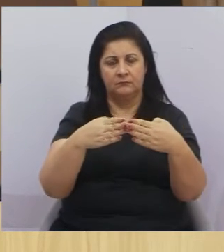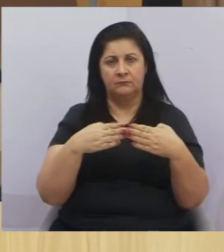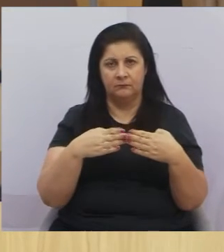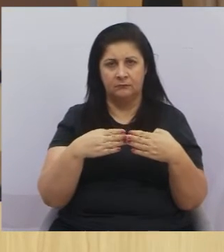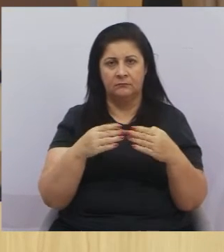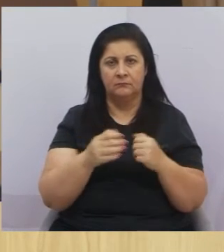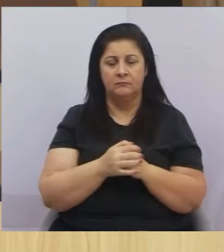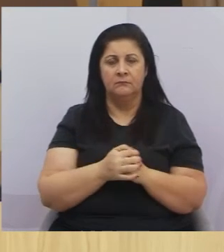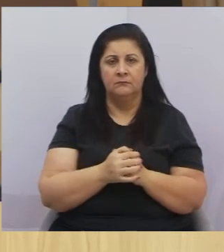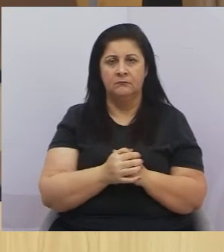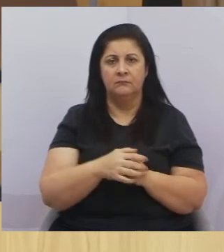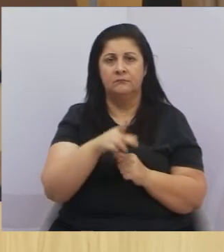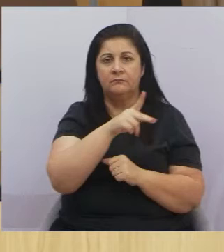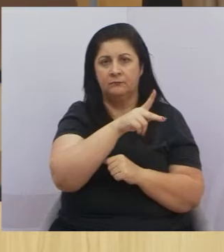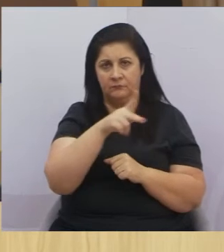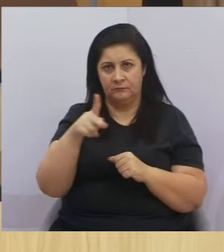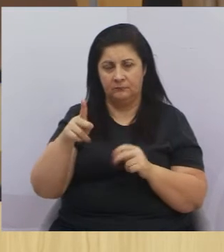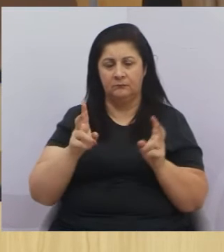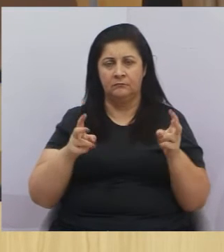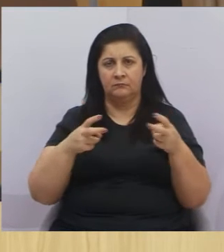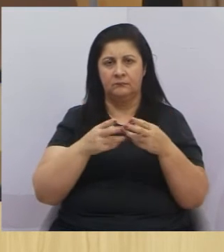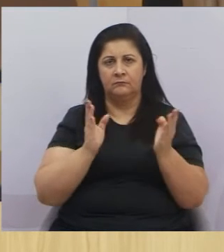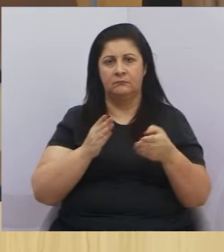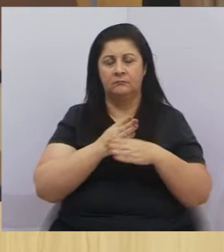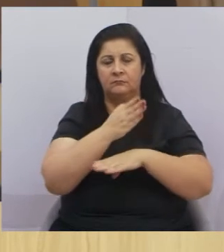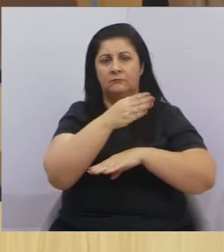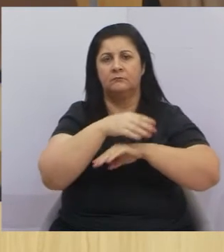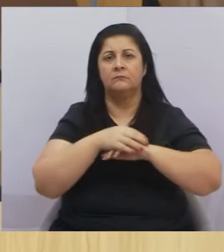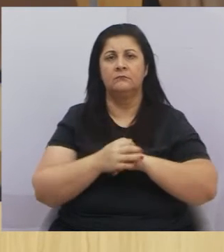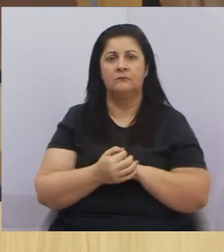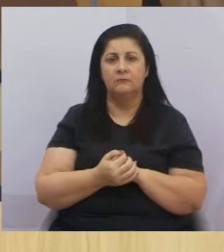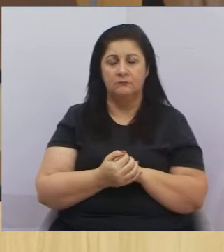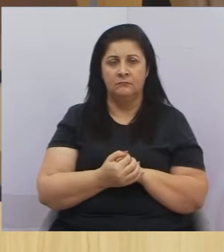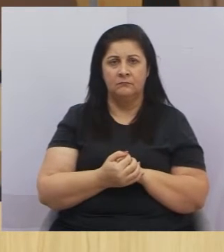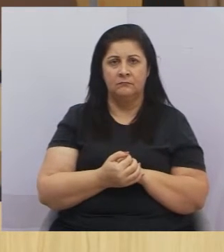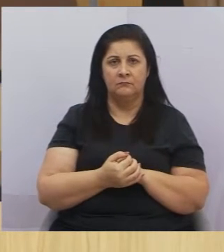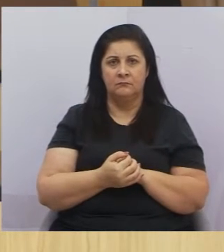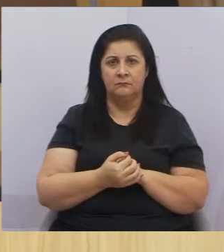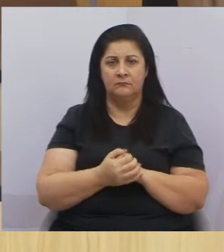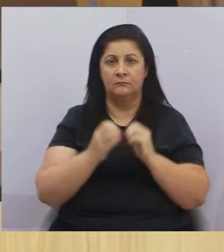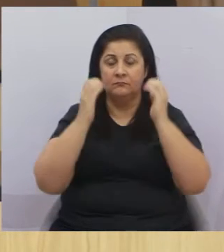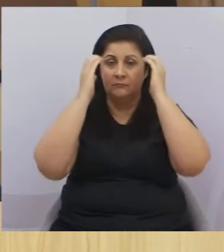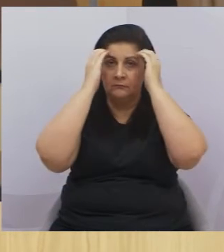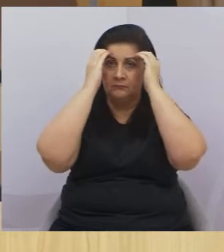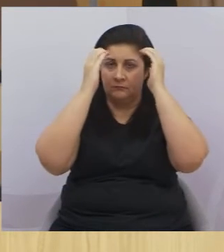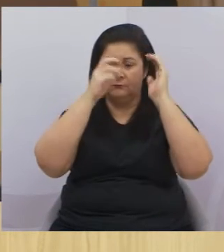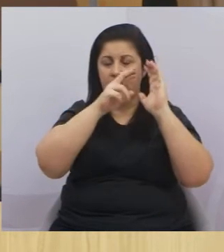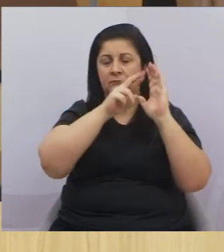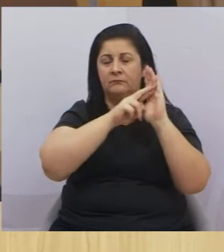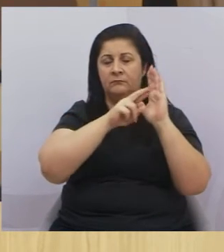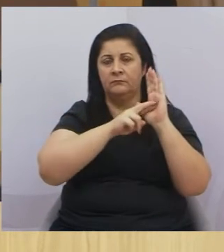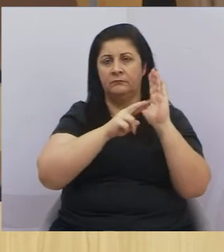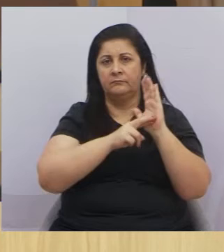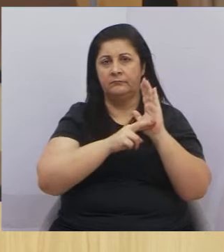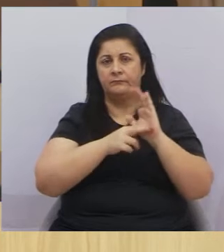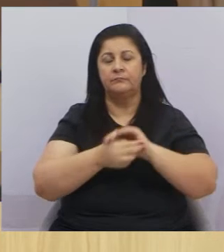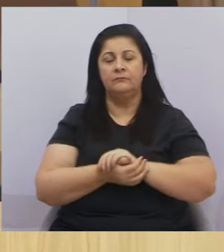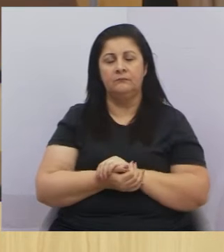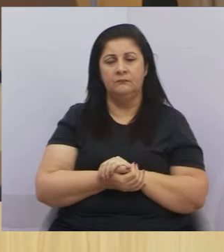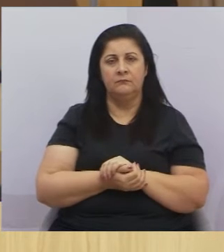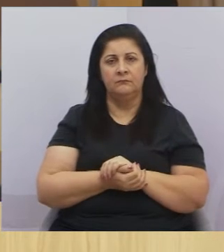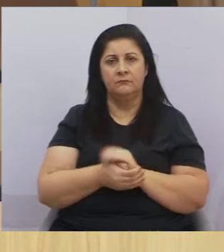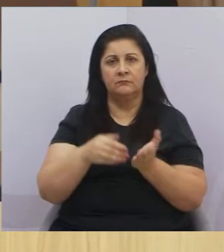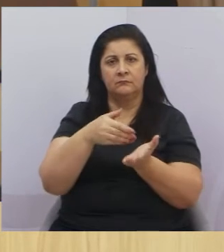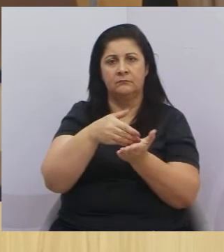ao excelentíssimo senhor presidente dessa casa, ouvido e aprovado pelo egrégio plenário, cumpridas as formalidades regimentais,